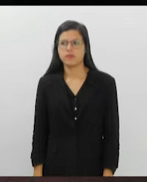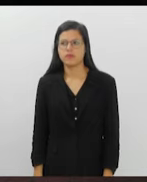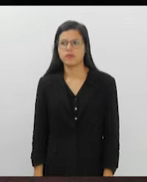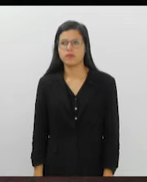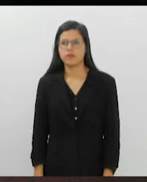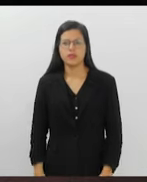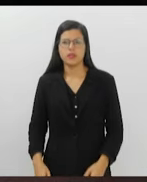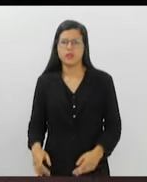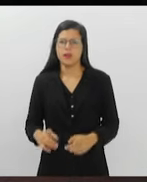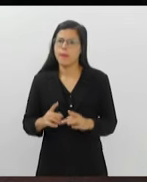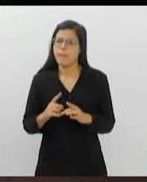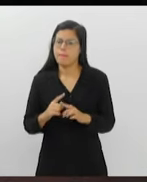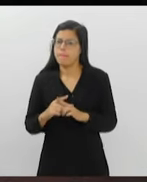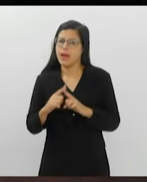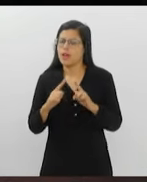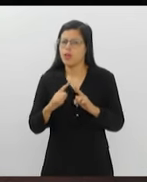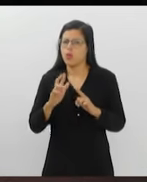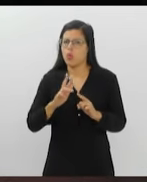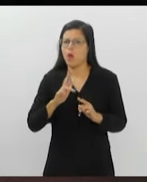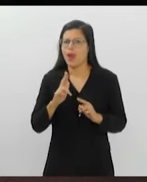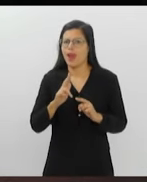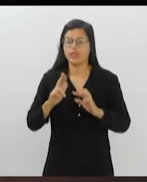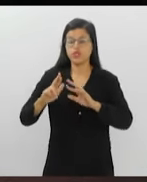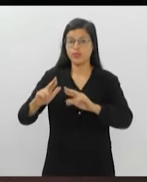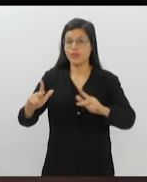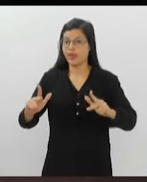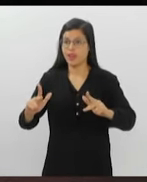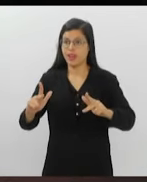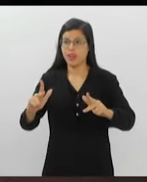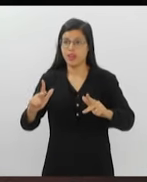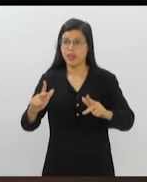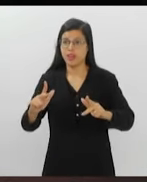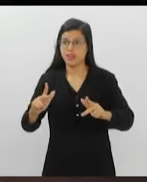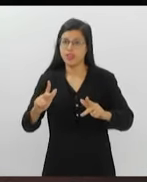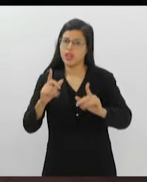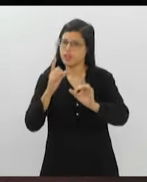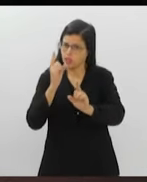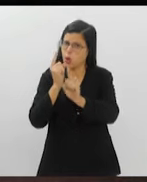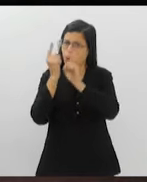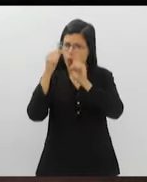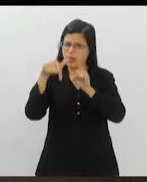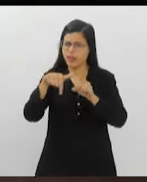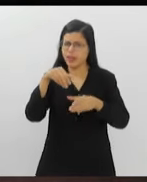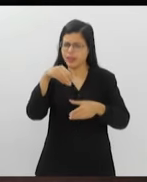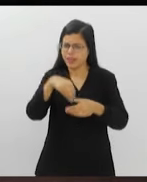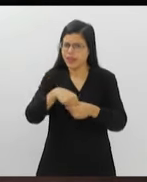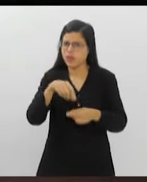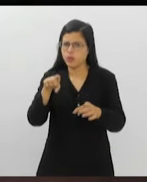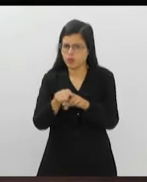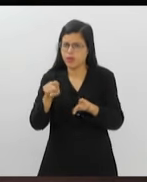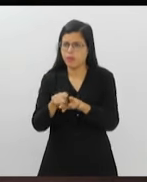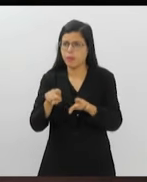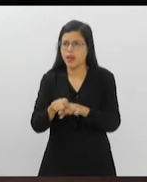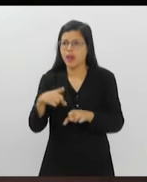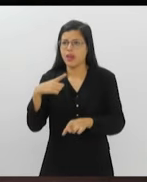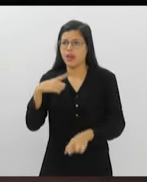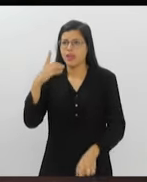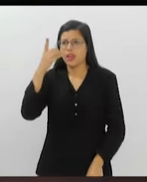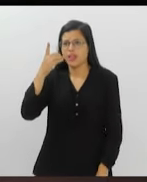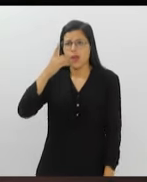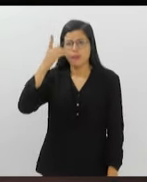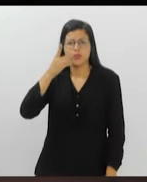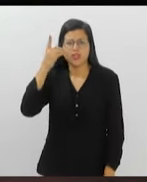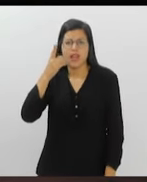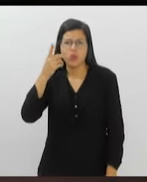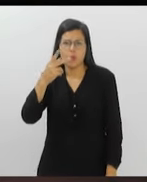Mas isso não é muito diferente do que se a gente se encontra, inclusive, aqui dentro dessa casa, porque tem deputado paquito que nem